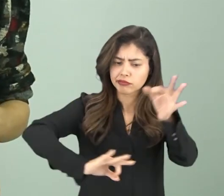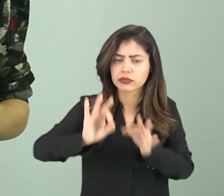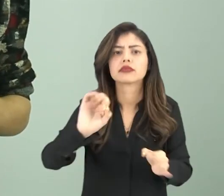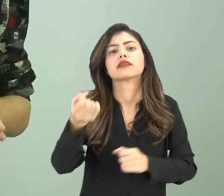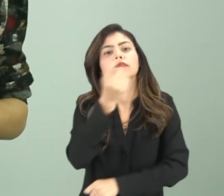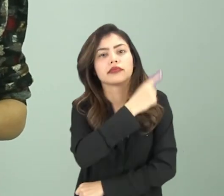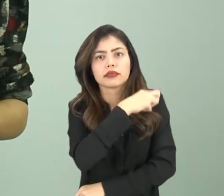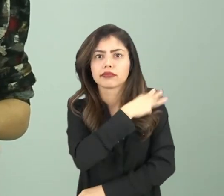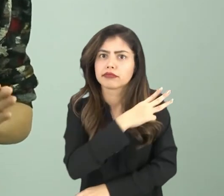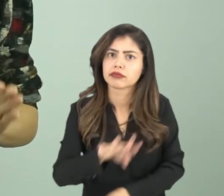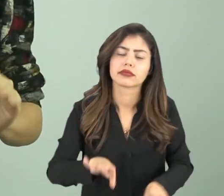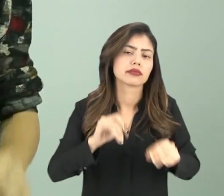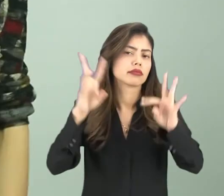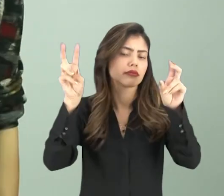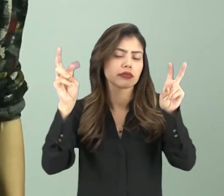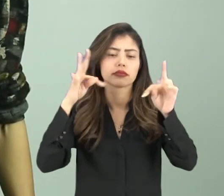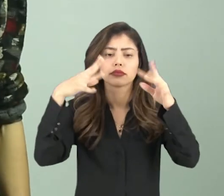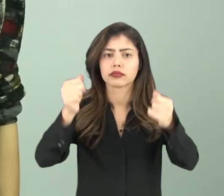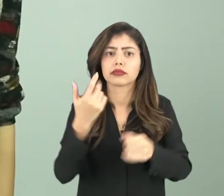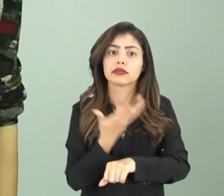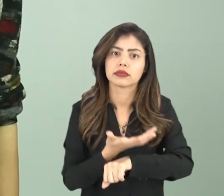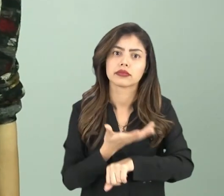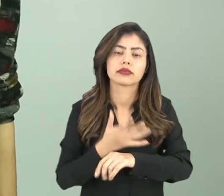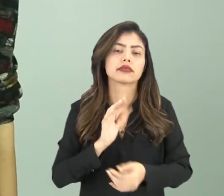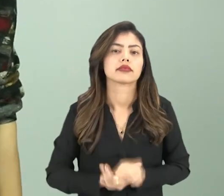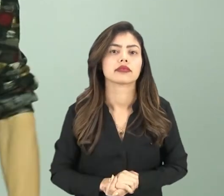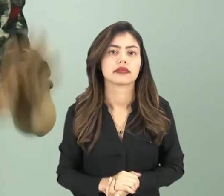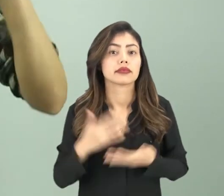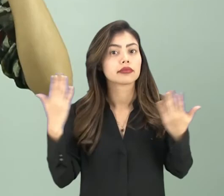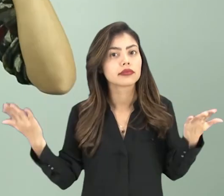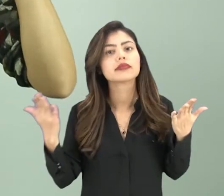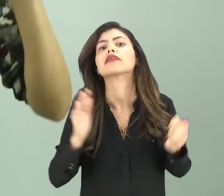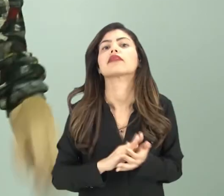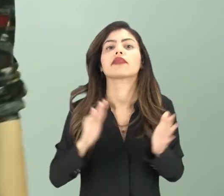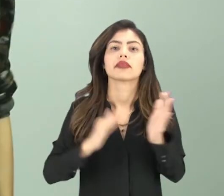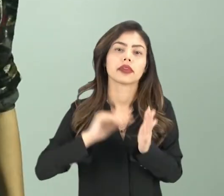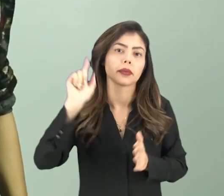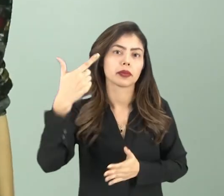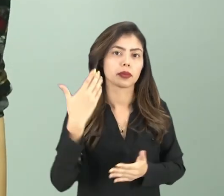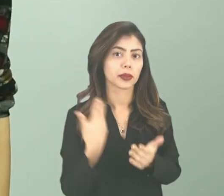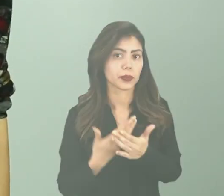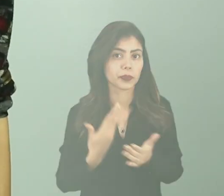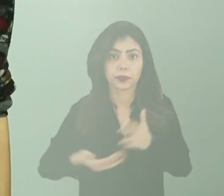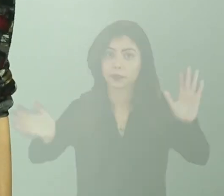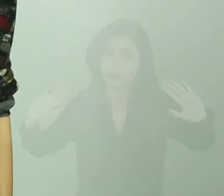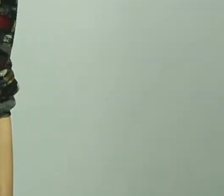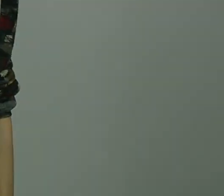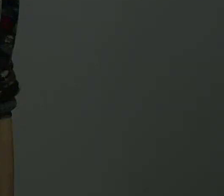série, temática e disciplina. Bom, gente, é isso. Até a próxima aula. Tchau!